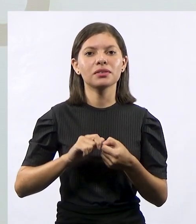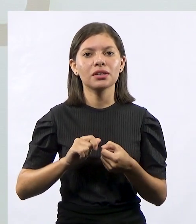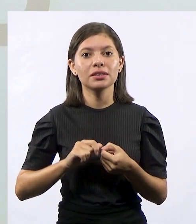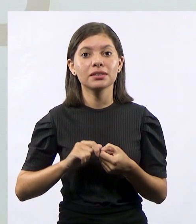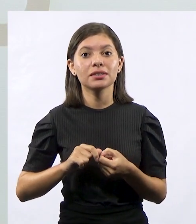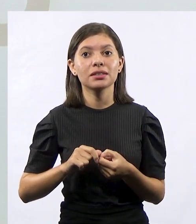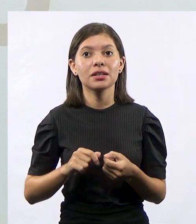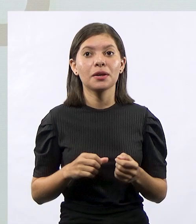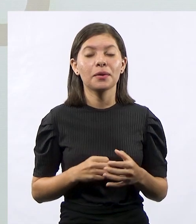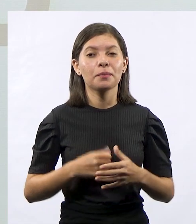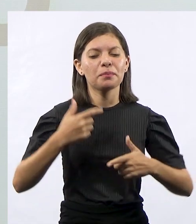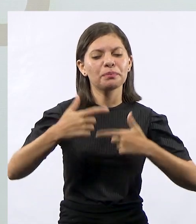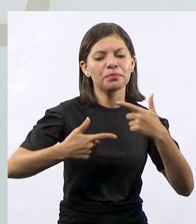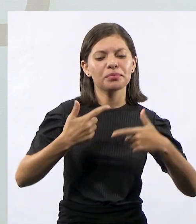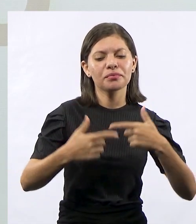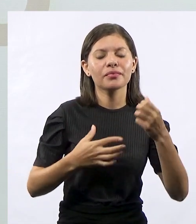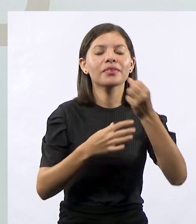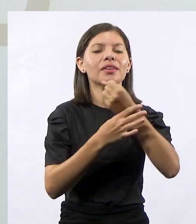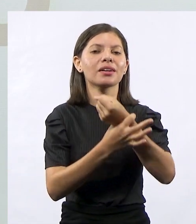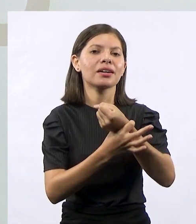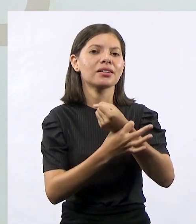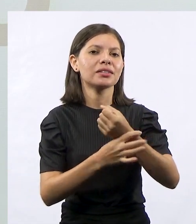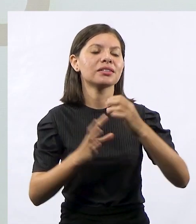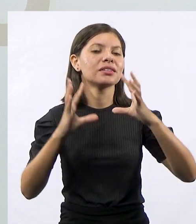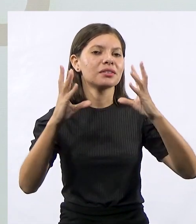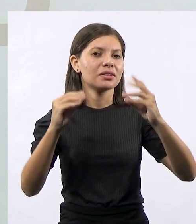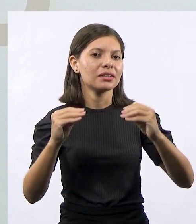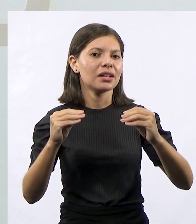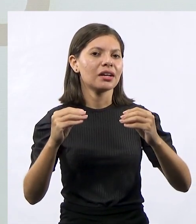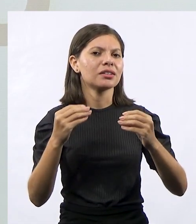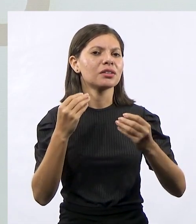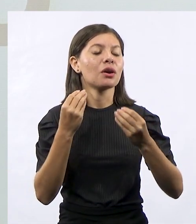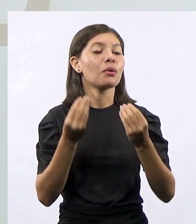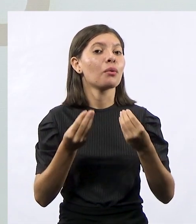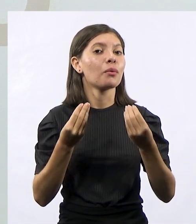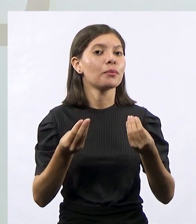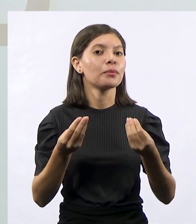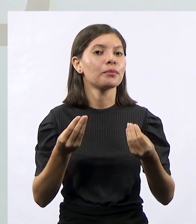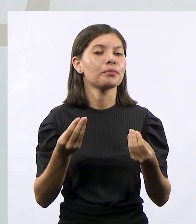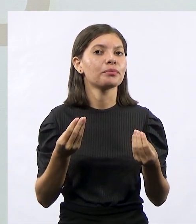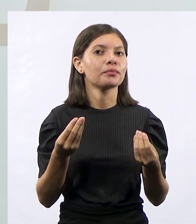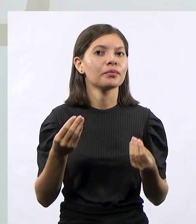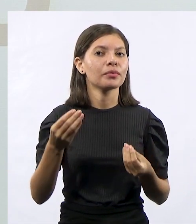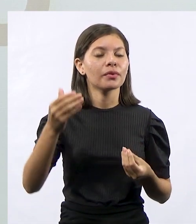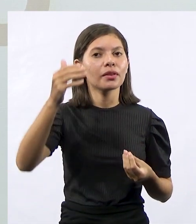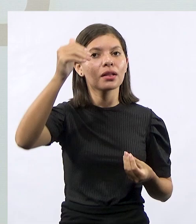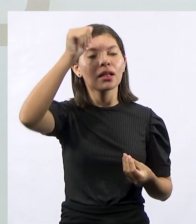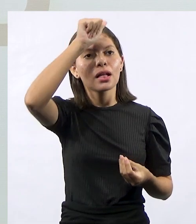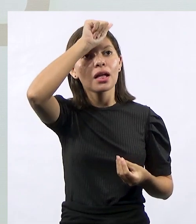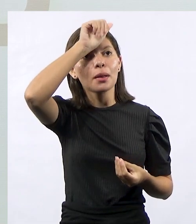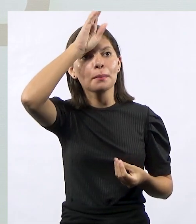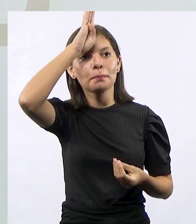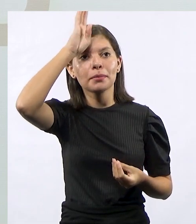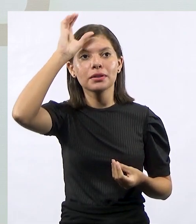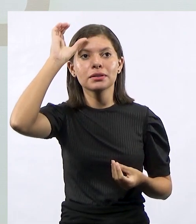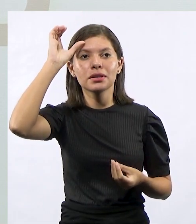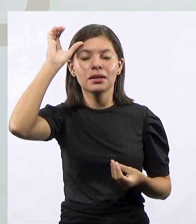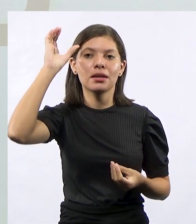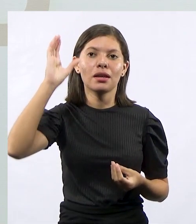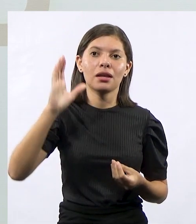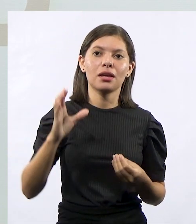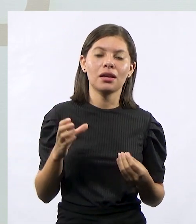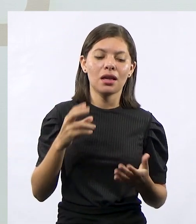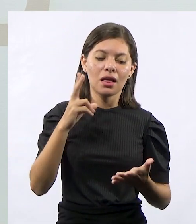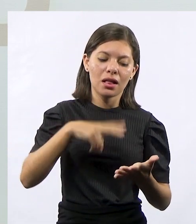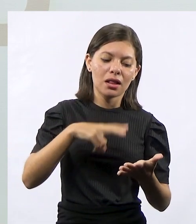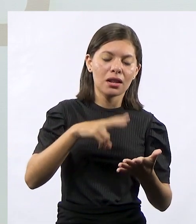que fazem o serviço de garantir esse padrão de qualidade, como a alfabetização agora até os 7